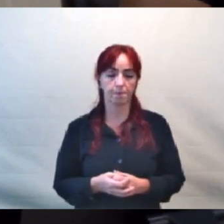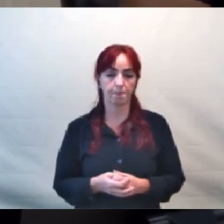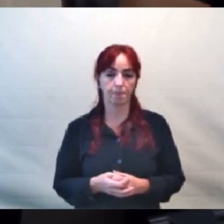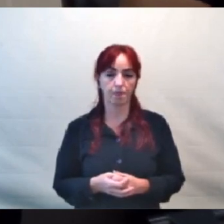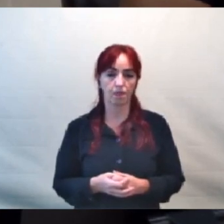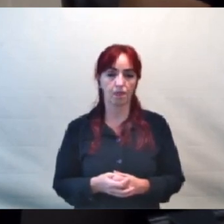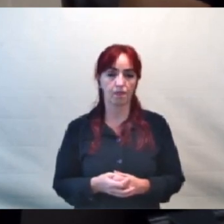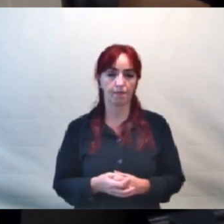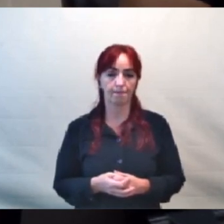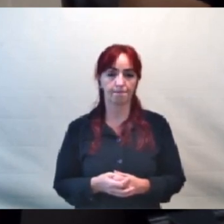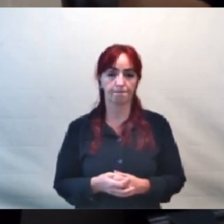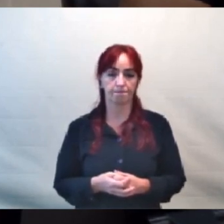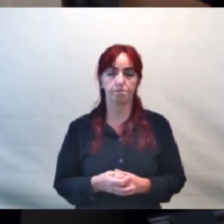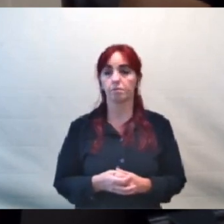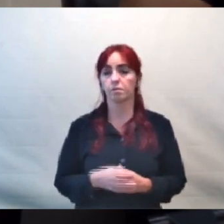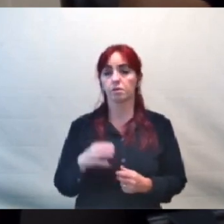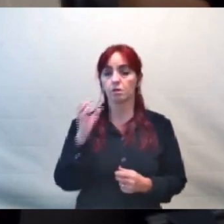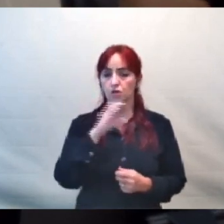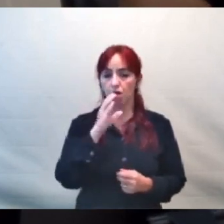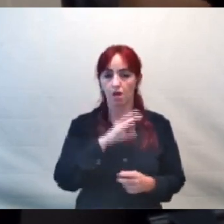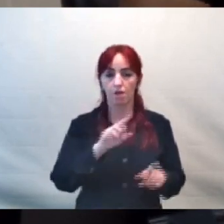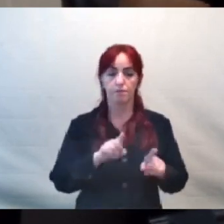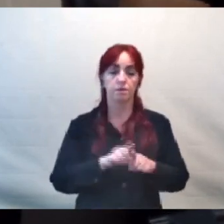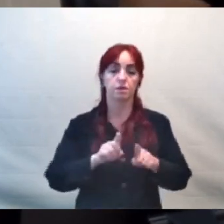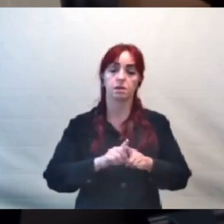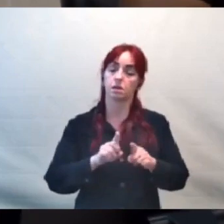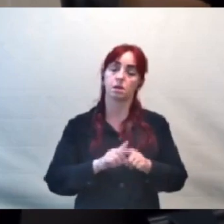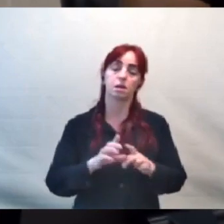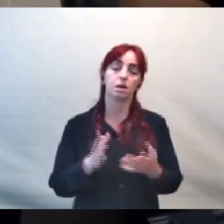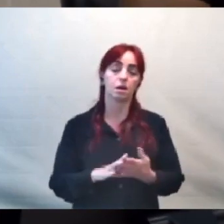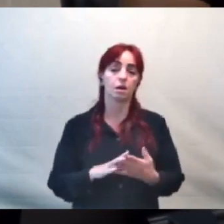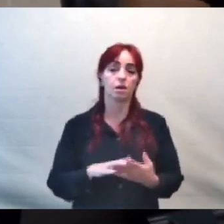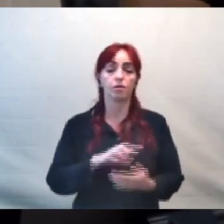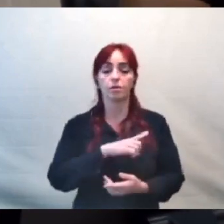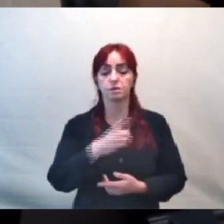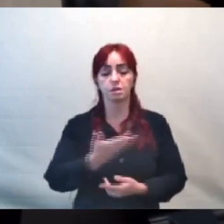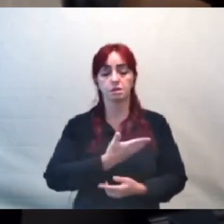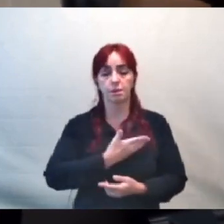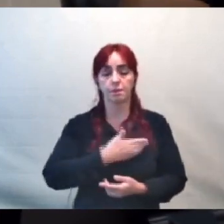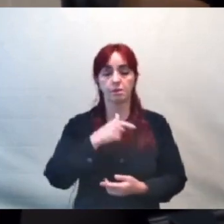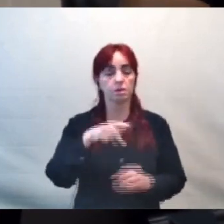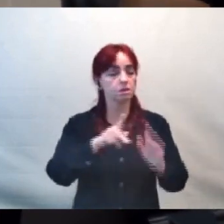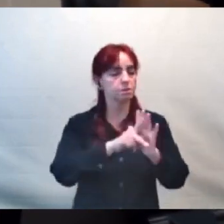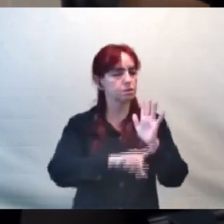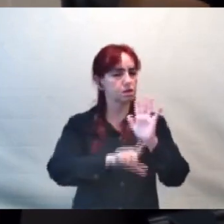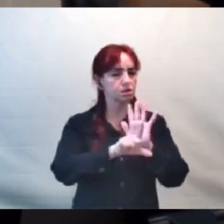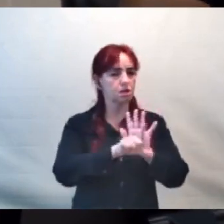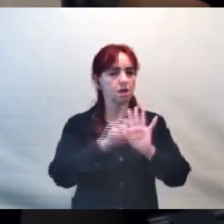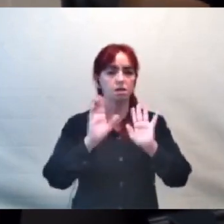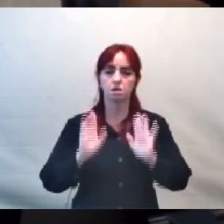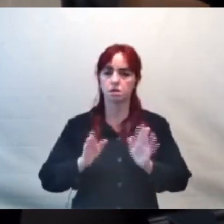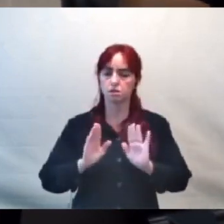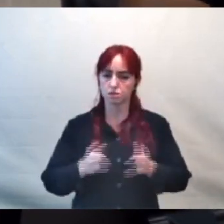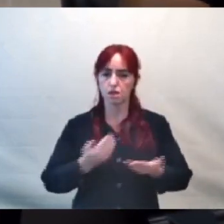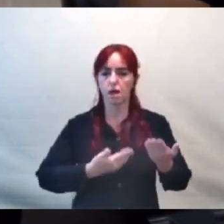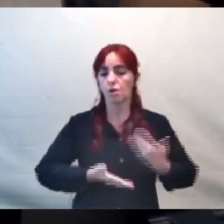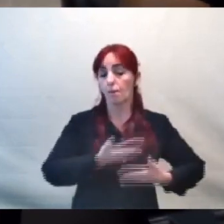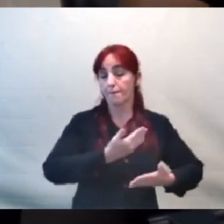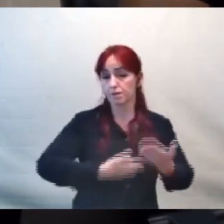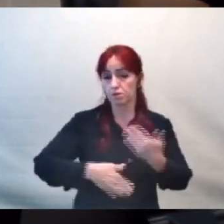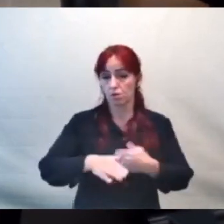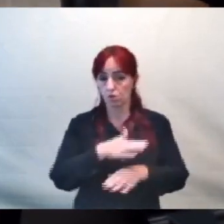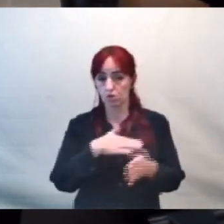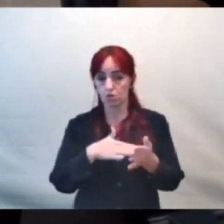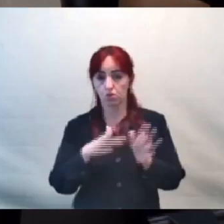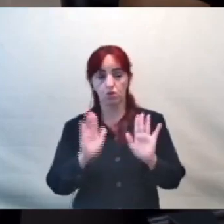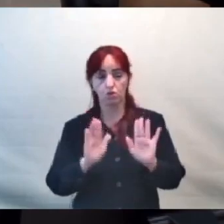Só rapidamente, então, José Ferreira e todos os demais colegas. Esses projetos de lei, como a gente já compartilhou com todos, são